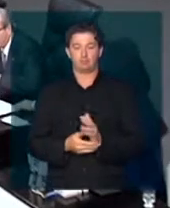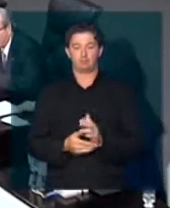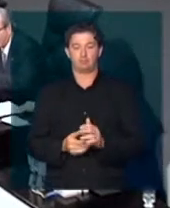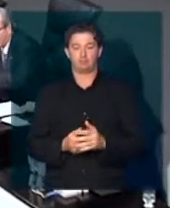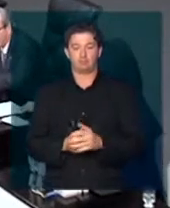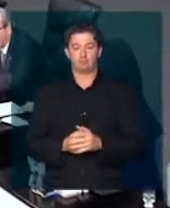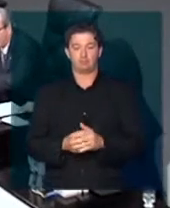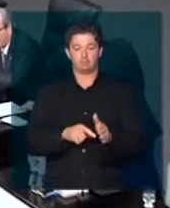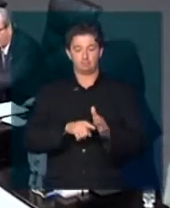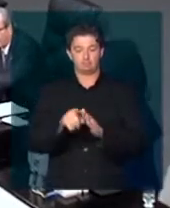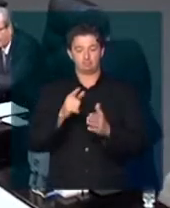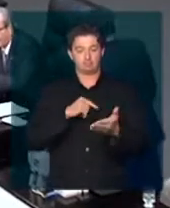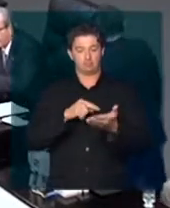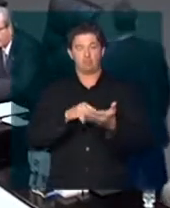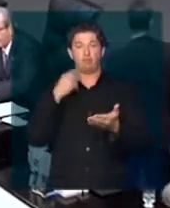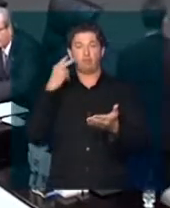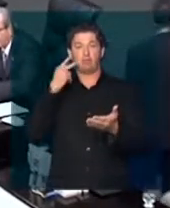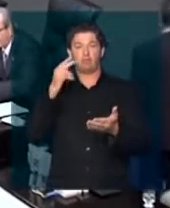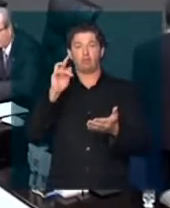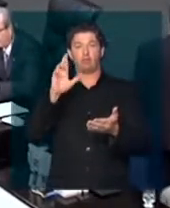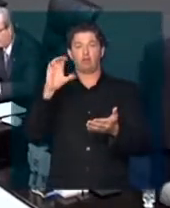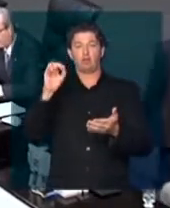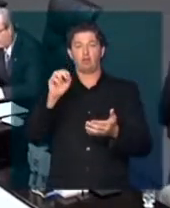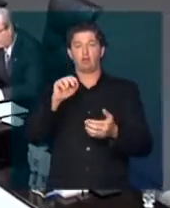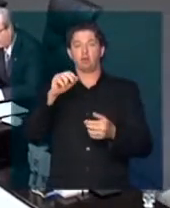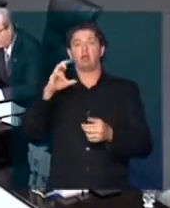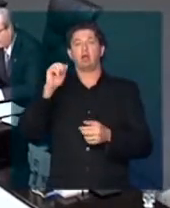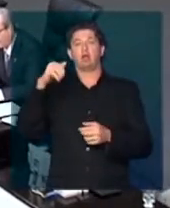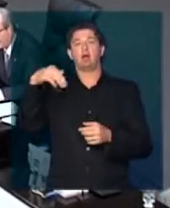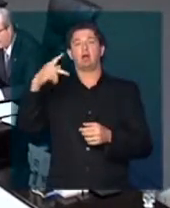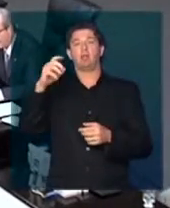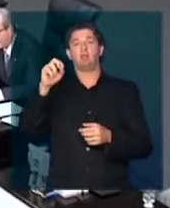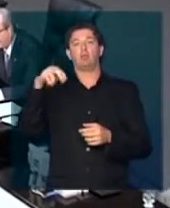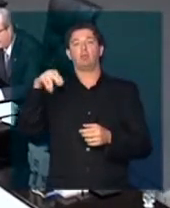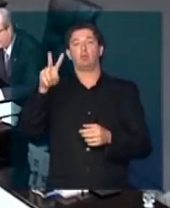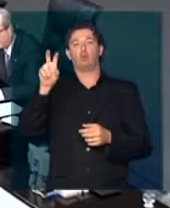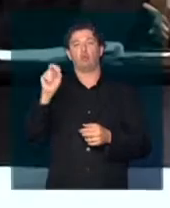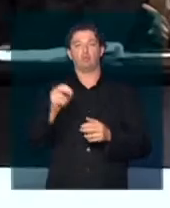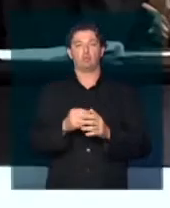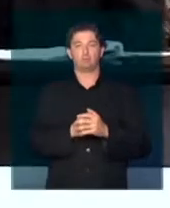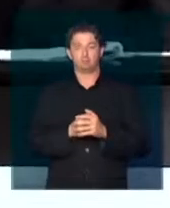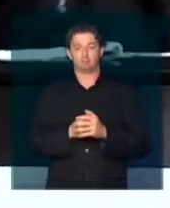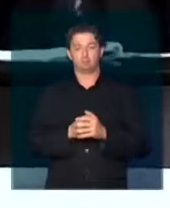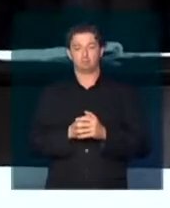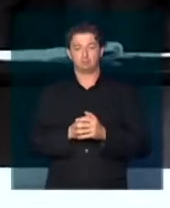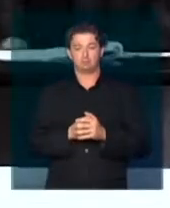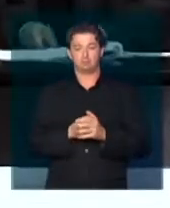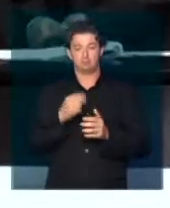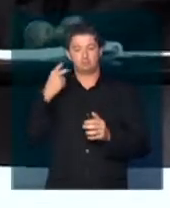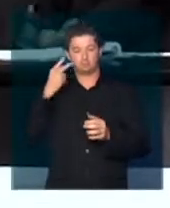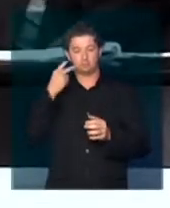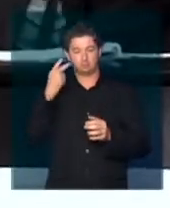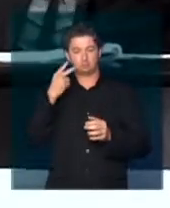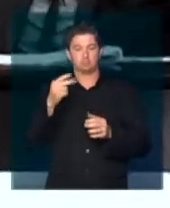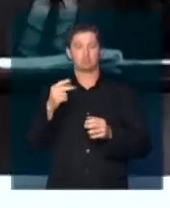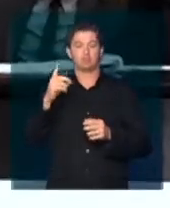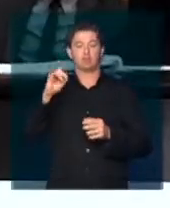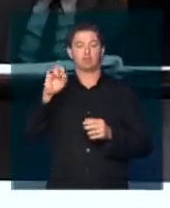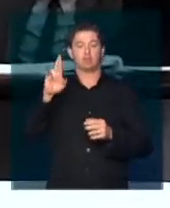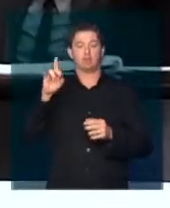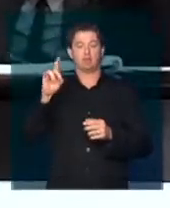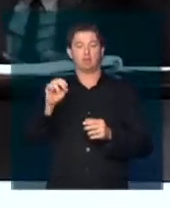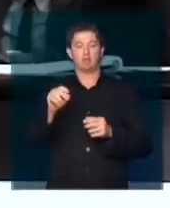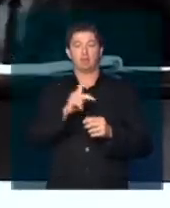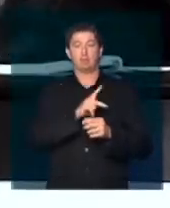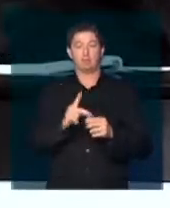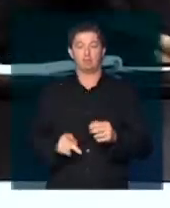Tem perguntas aqui do vereador Franco de Campo Novo, do Parecis. Vereador Leonardo Mendes, presidente